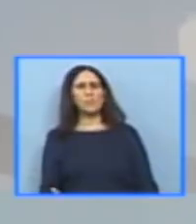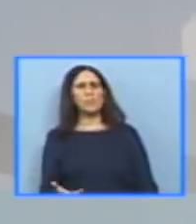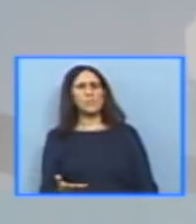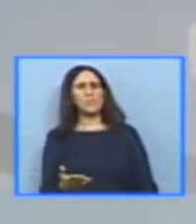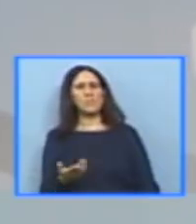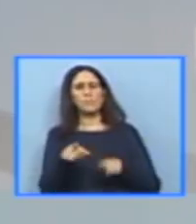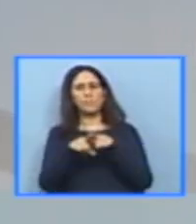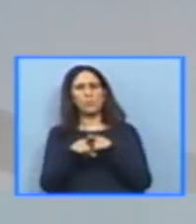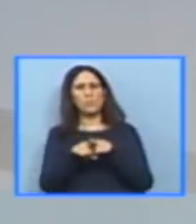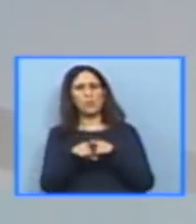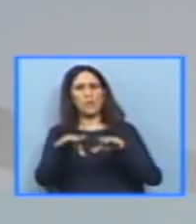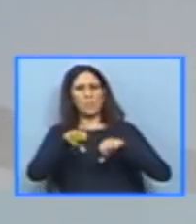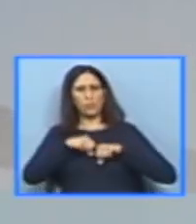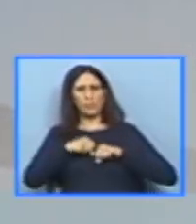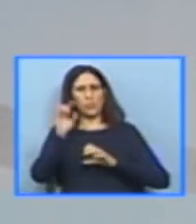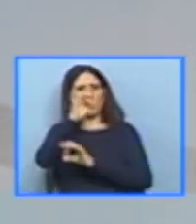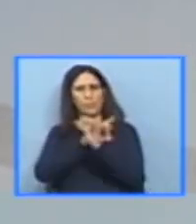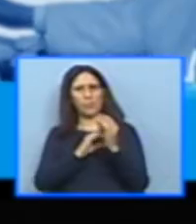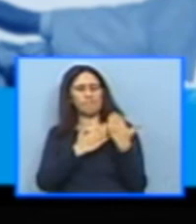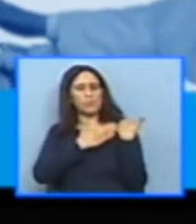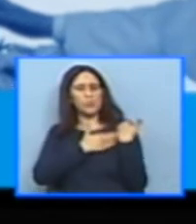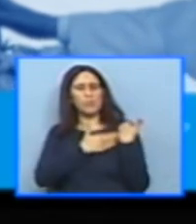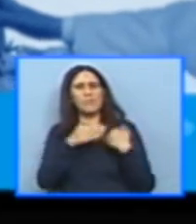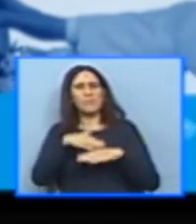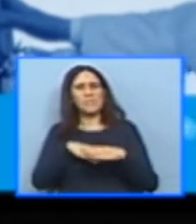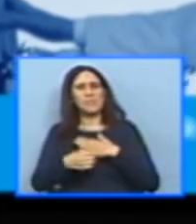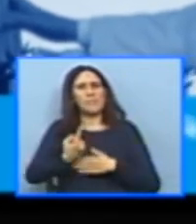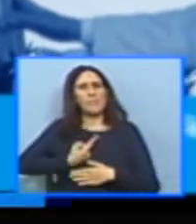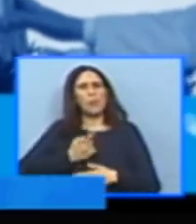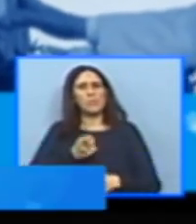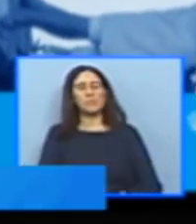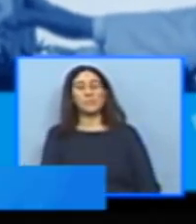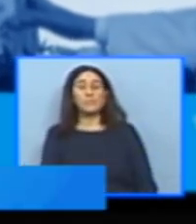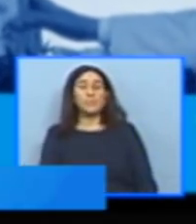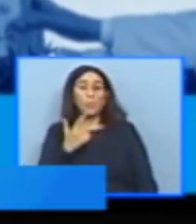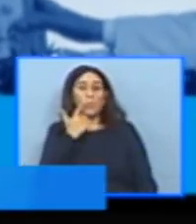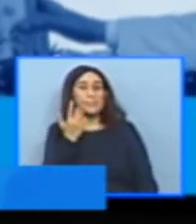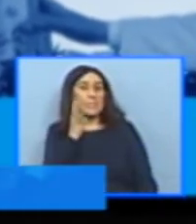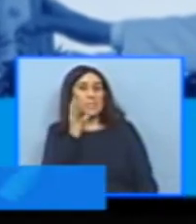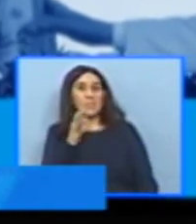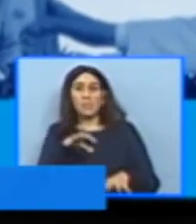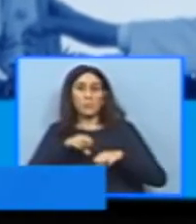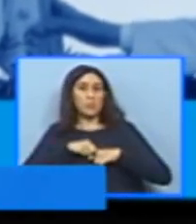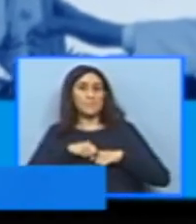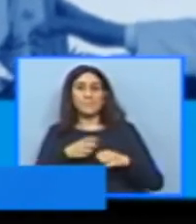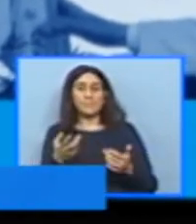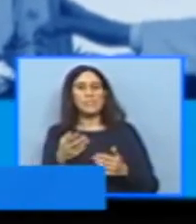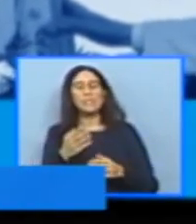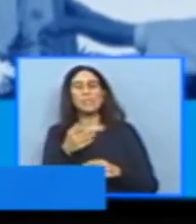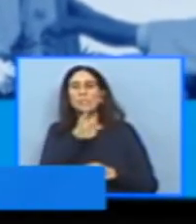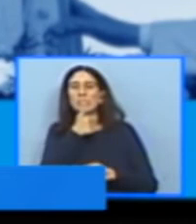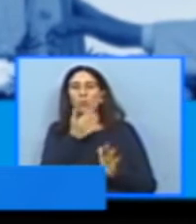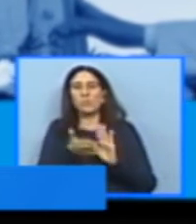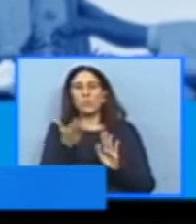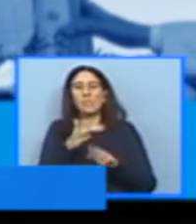por políticas de acolhimento no continente europeu? Deve tentar, acolher, acelerar as decisões e não